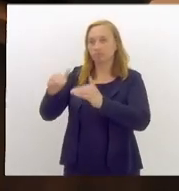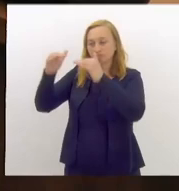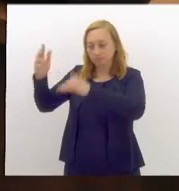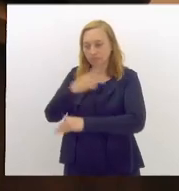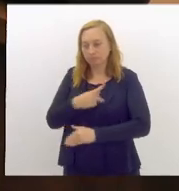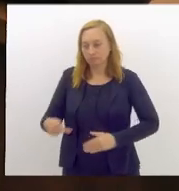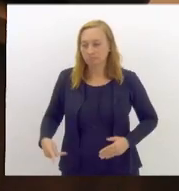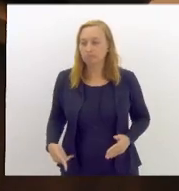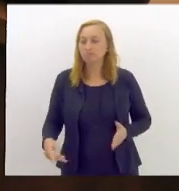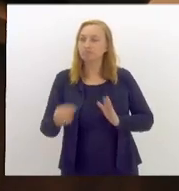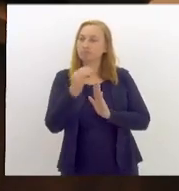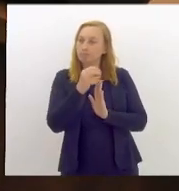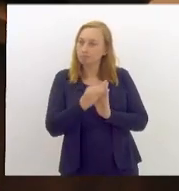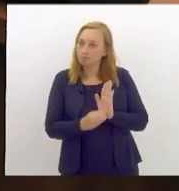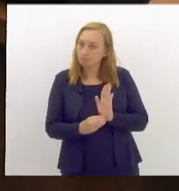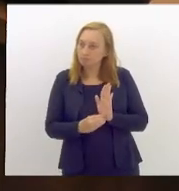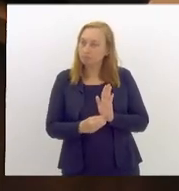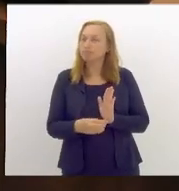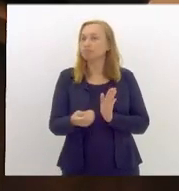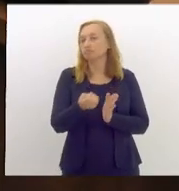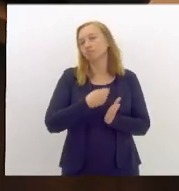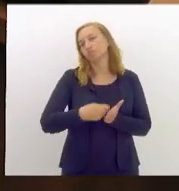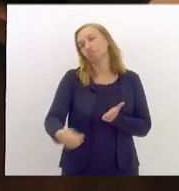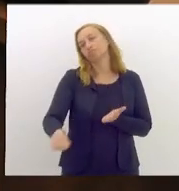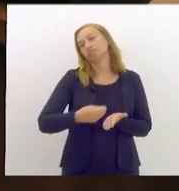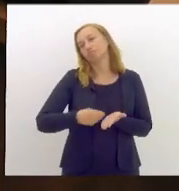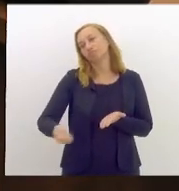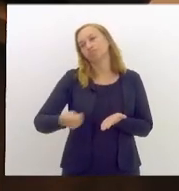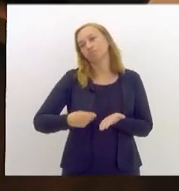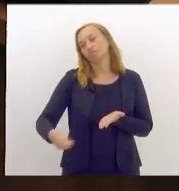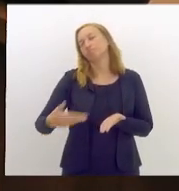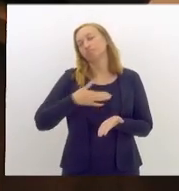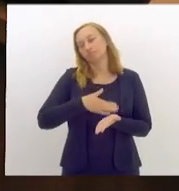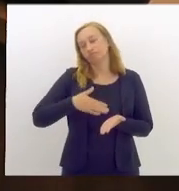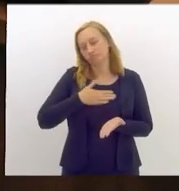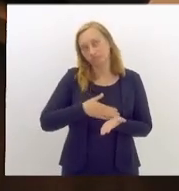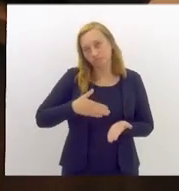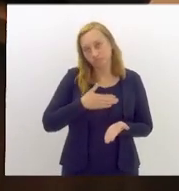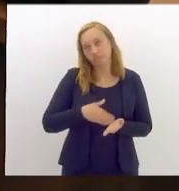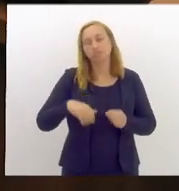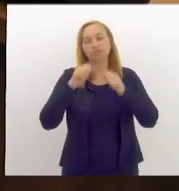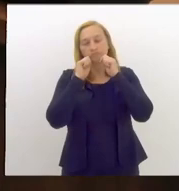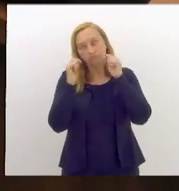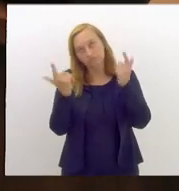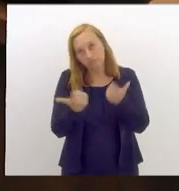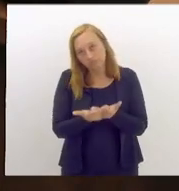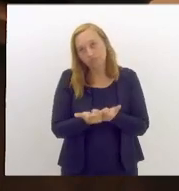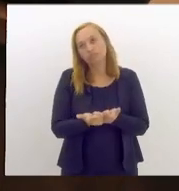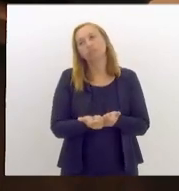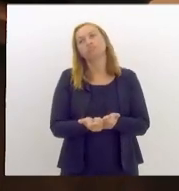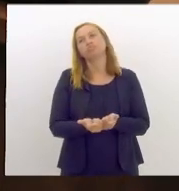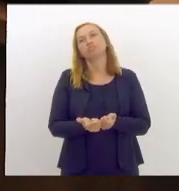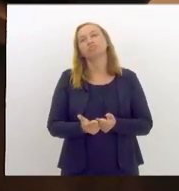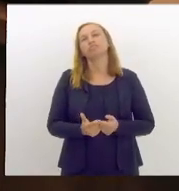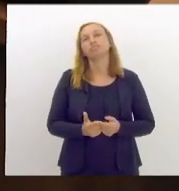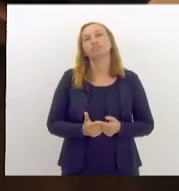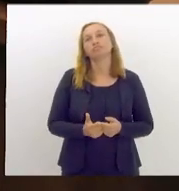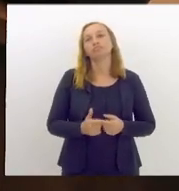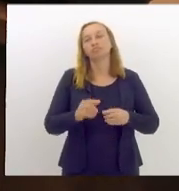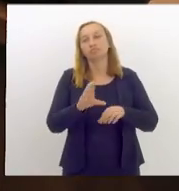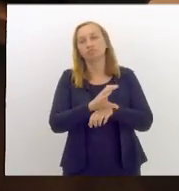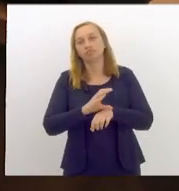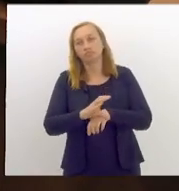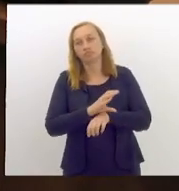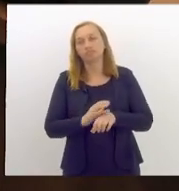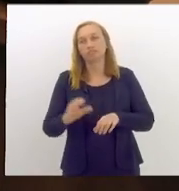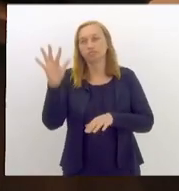um ofício dizendo gostaria que a Assembleia Legislativa consoante define a constituição